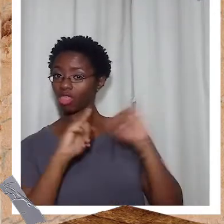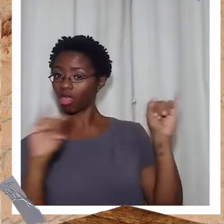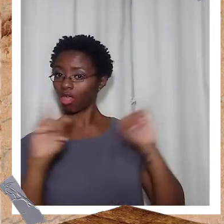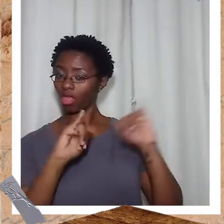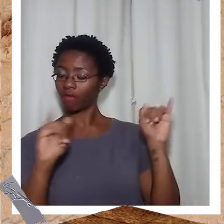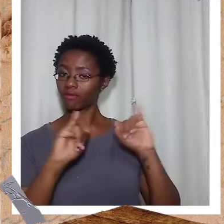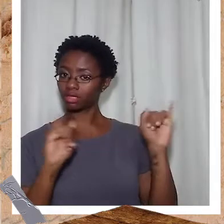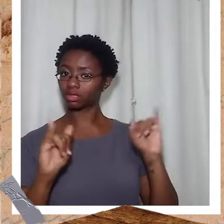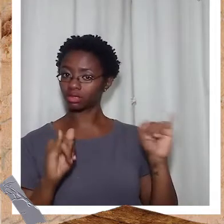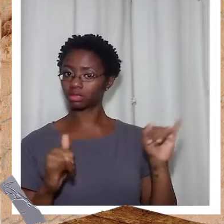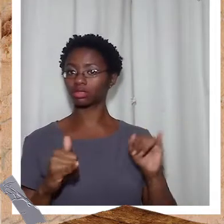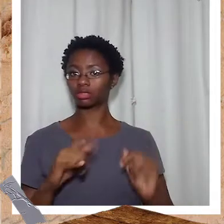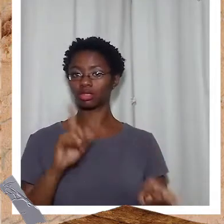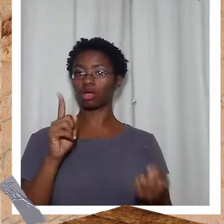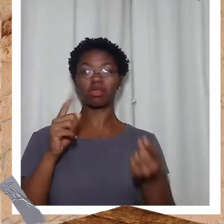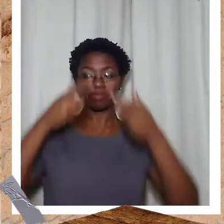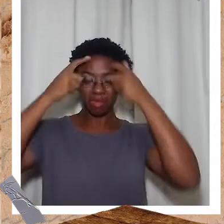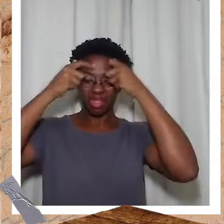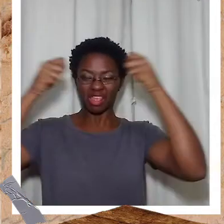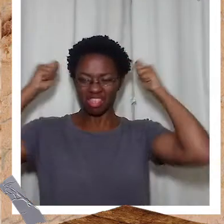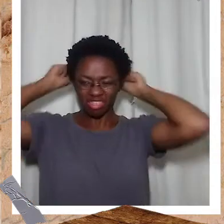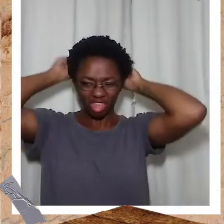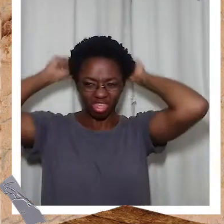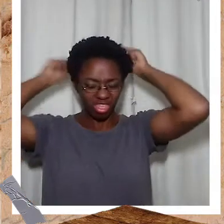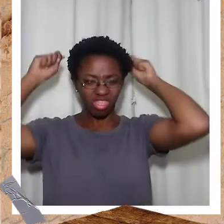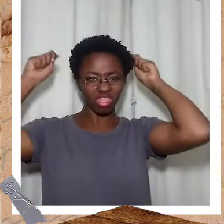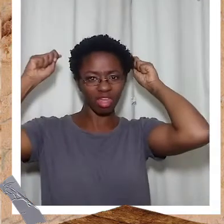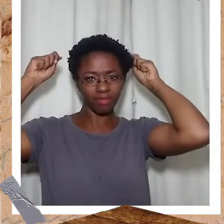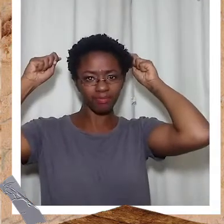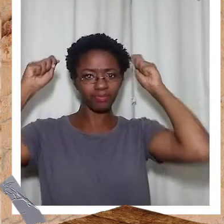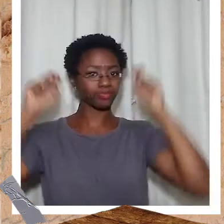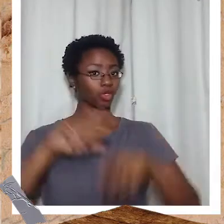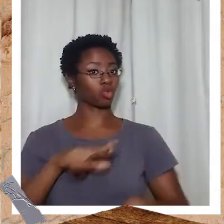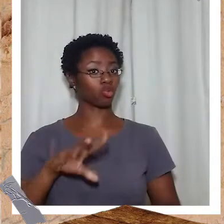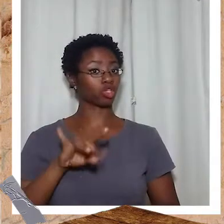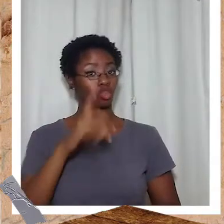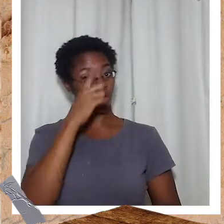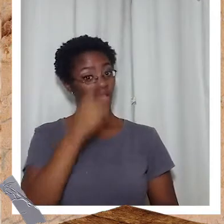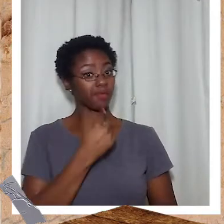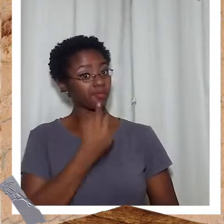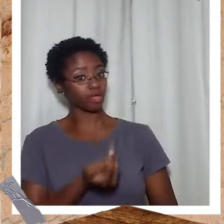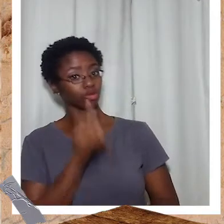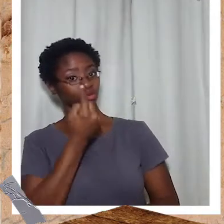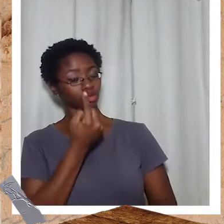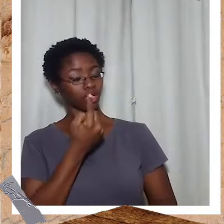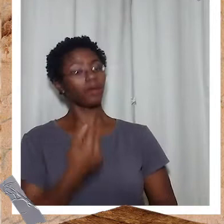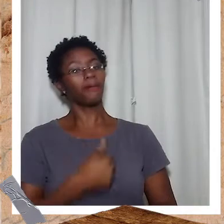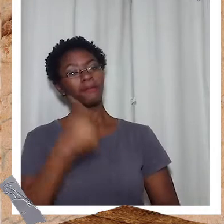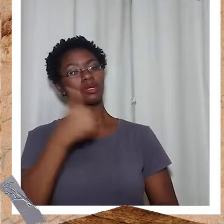Jesus, com um lenço na cabeça. Então, acho que a primeira questão